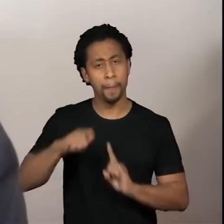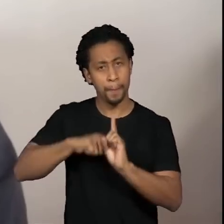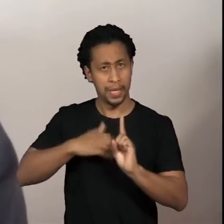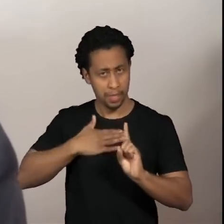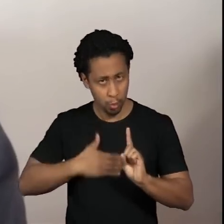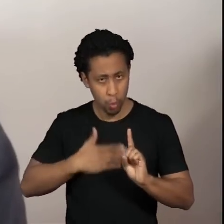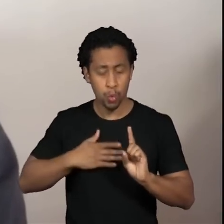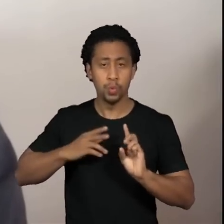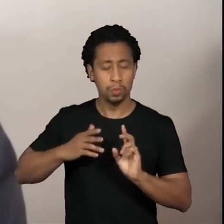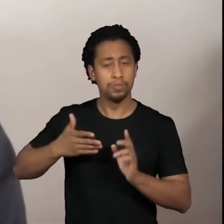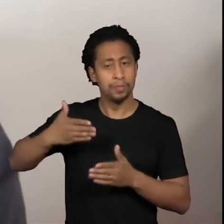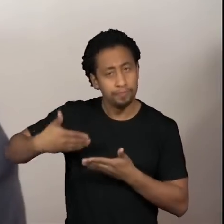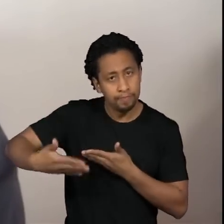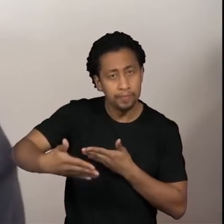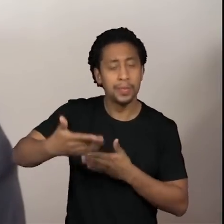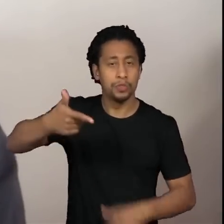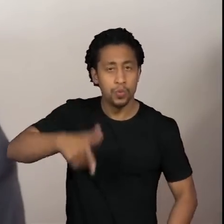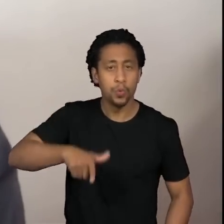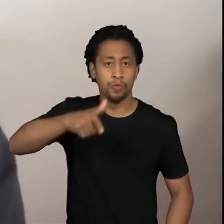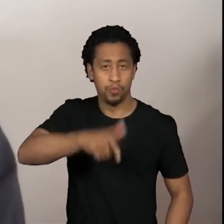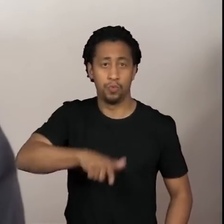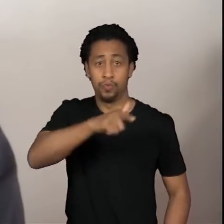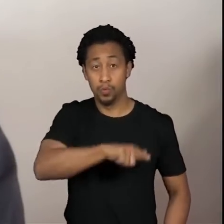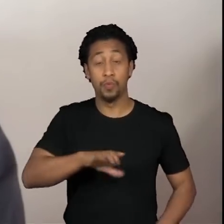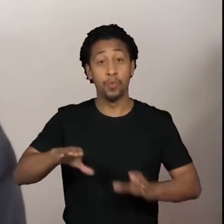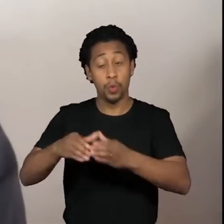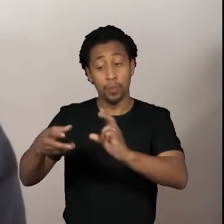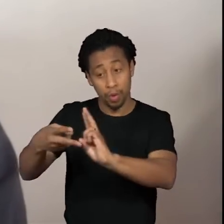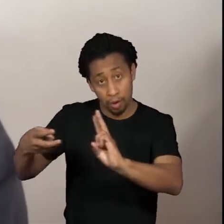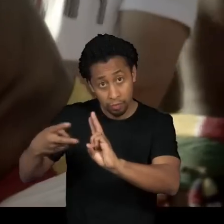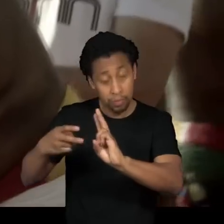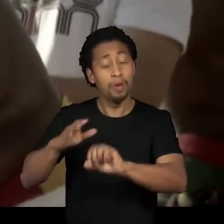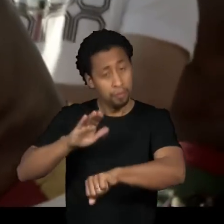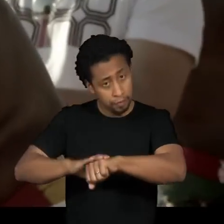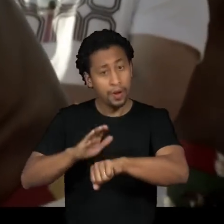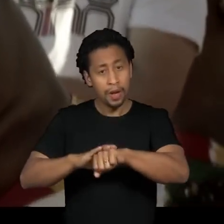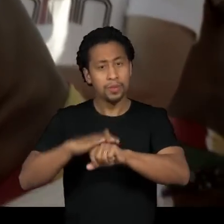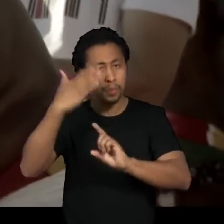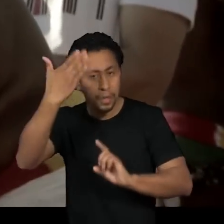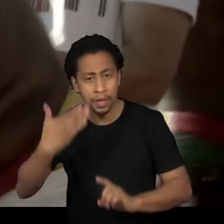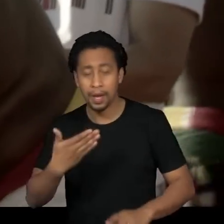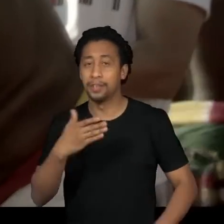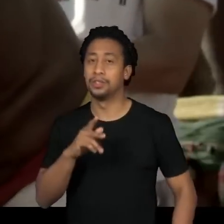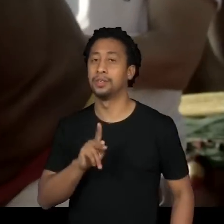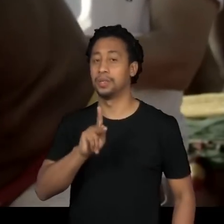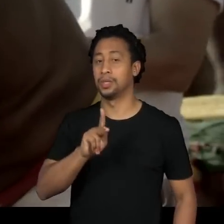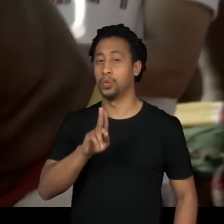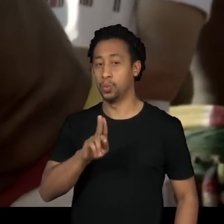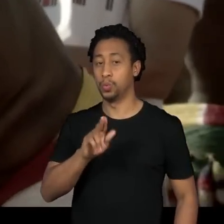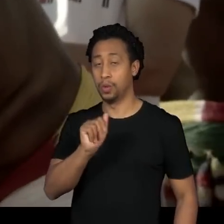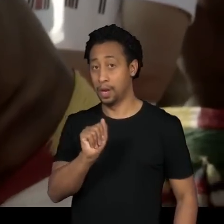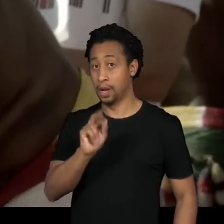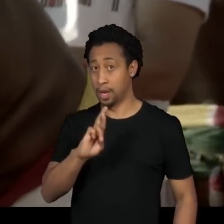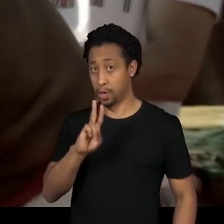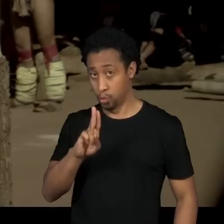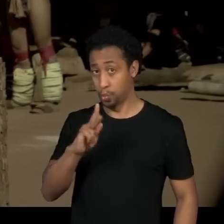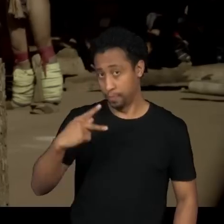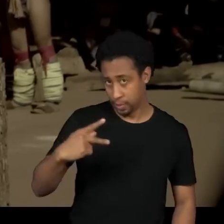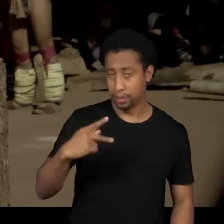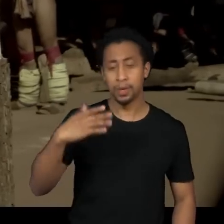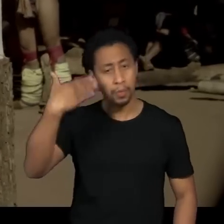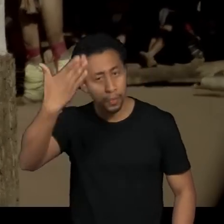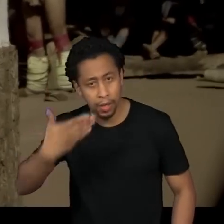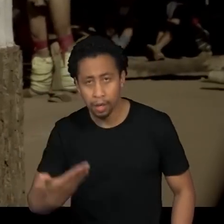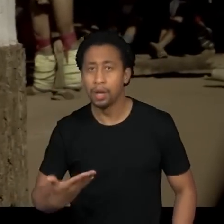diferentes aldeias, acontecem cerimônias do Quarup. No final desse grande ritual,